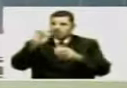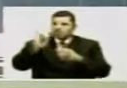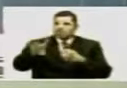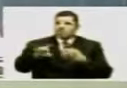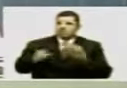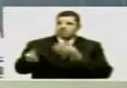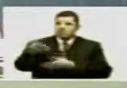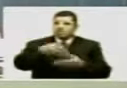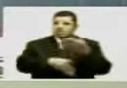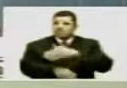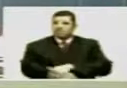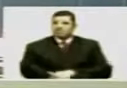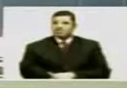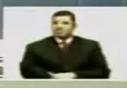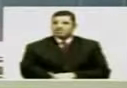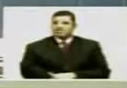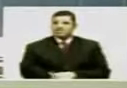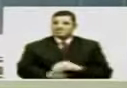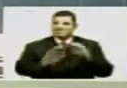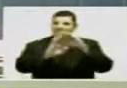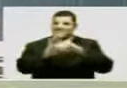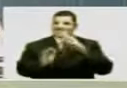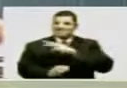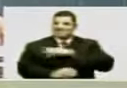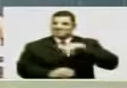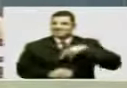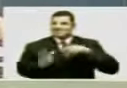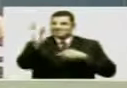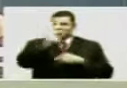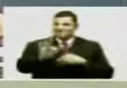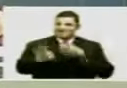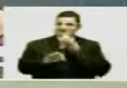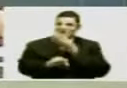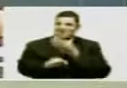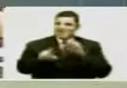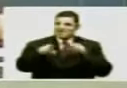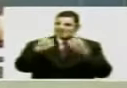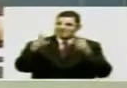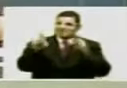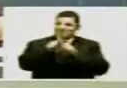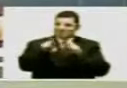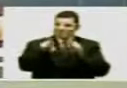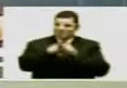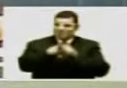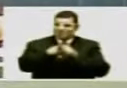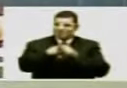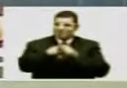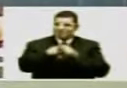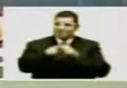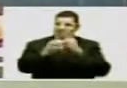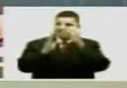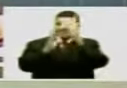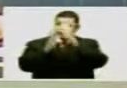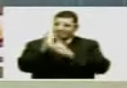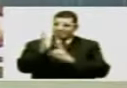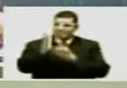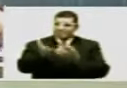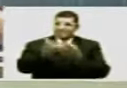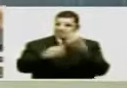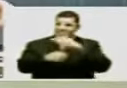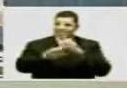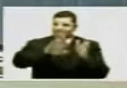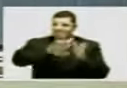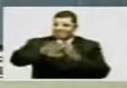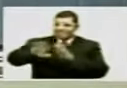pela inviabilidade, pelos questionamentos do Ministério Público Federal, mas também pela dívida que